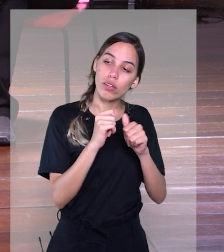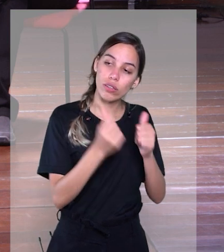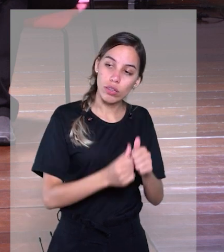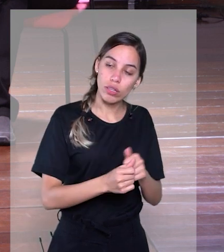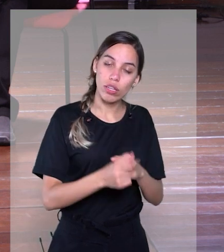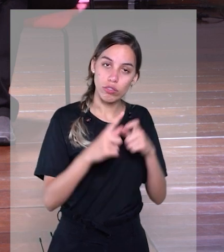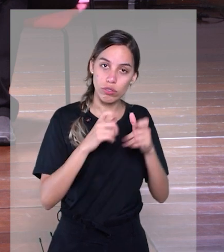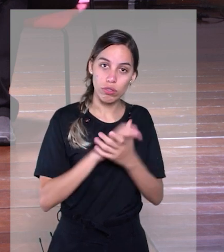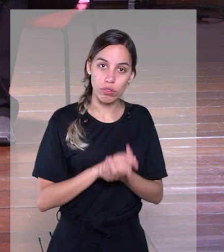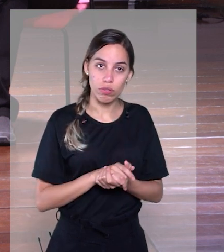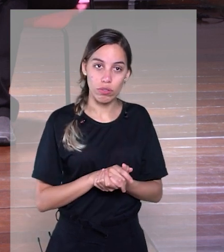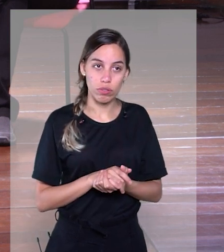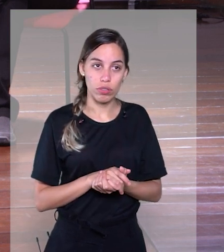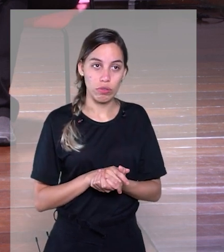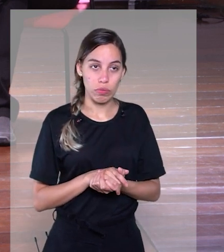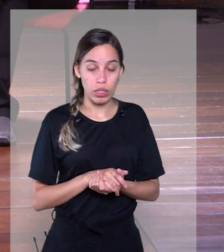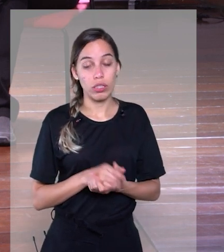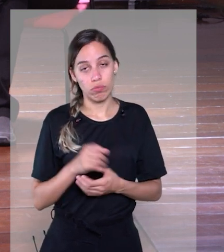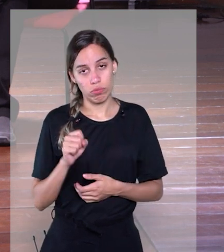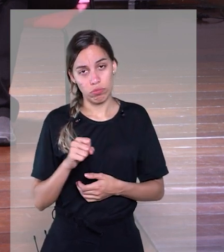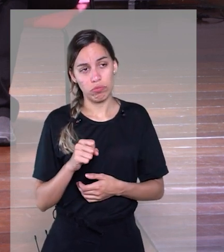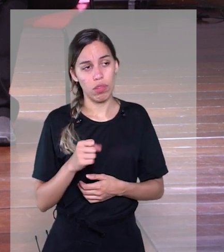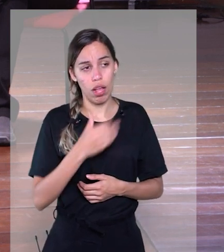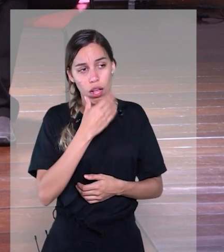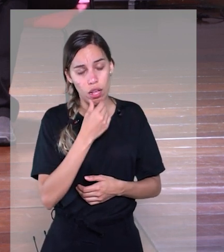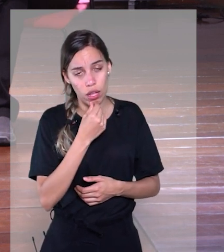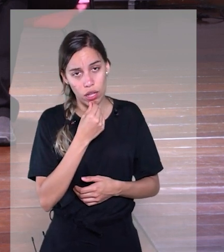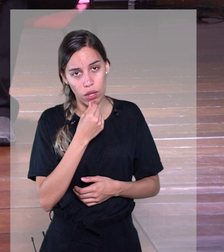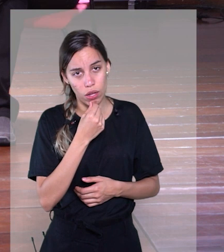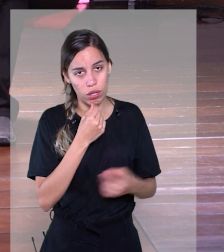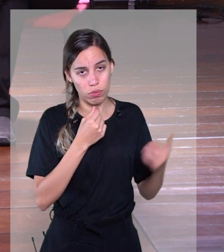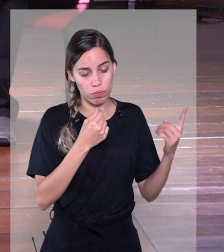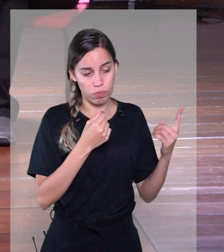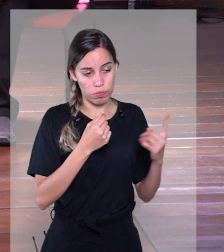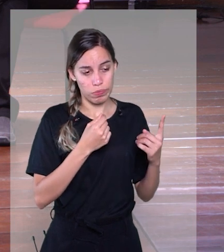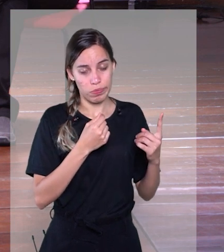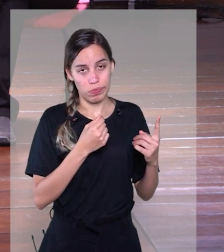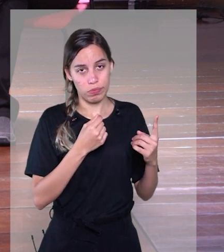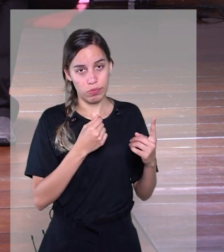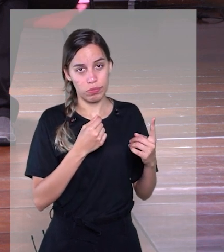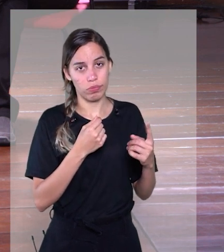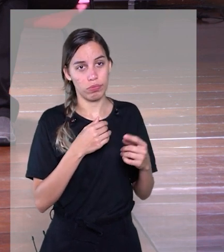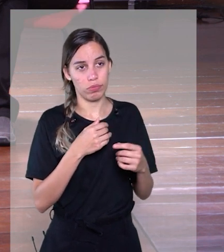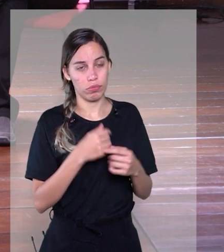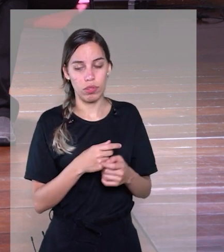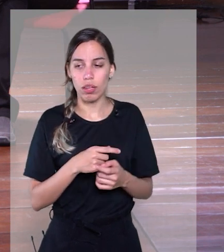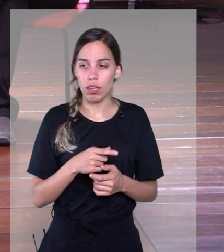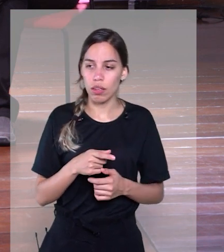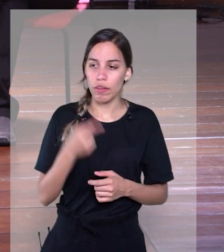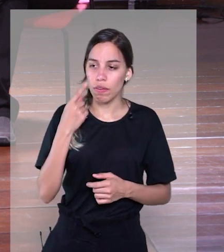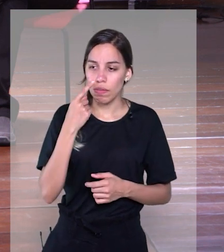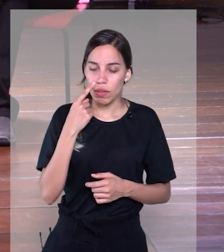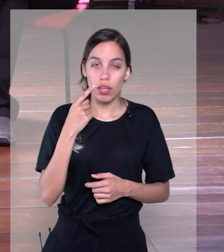Billy Forghieri, que é o tecladista da Blitz, um grande amigo meu, que fez a trilha sonora. Ele musicou, ele pegou a voz